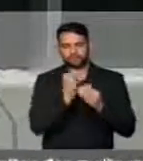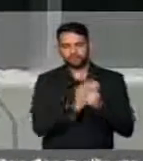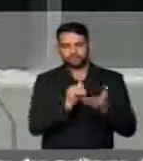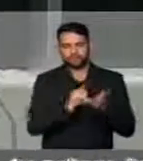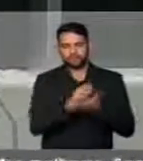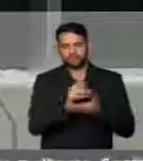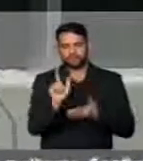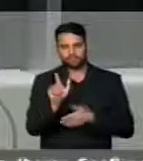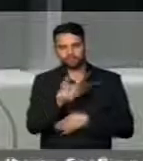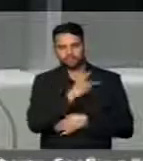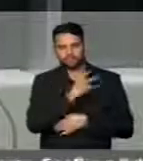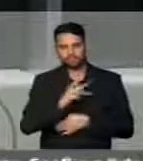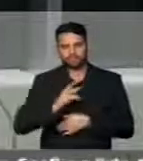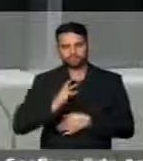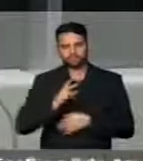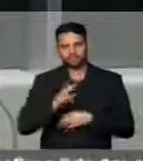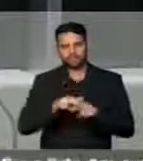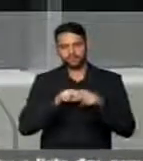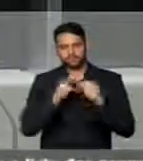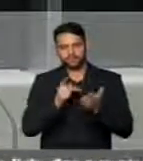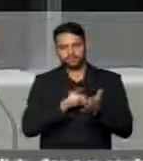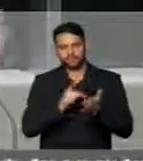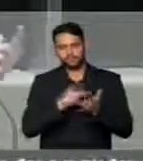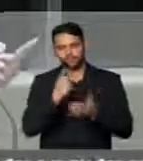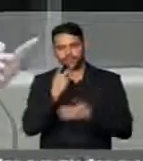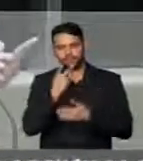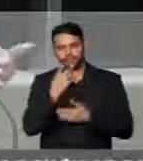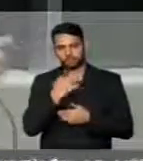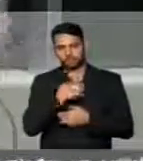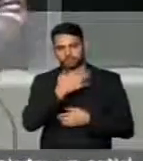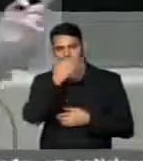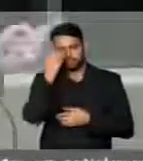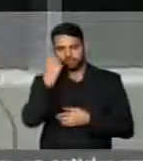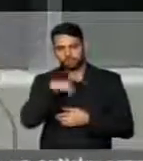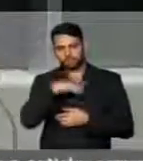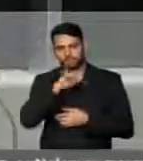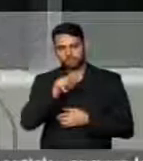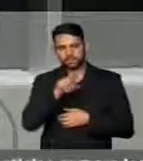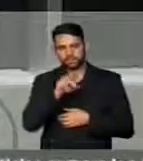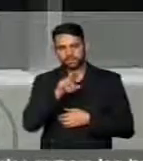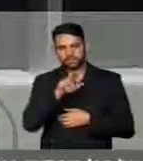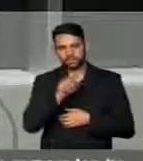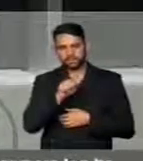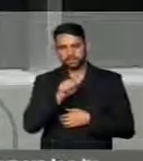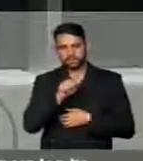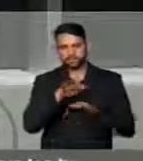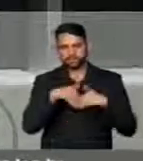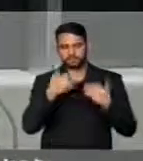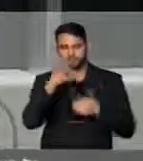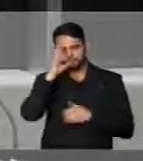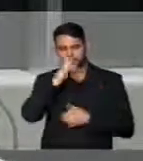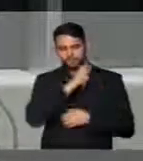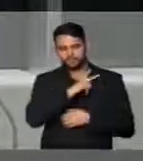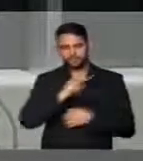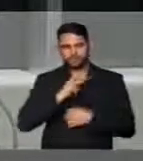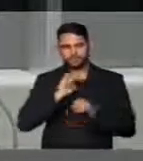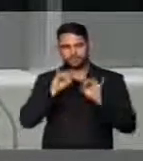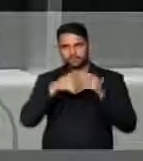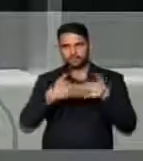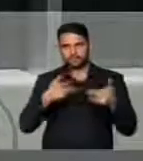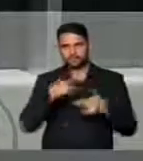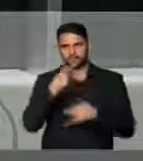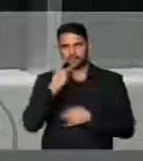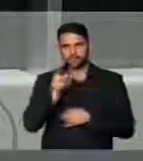um ex-presidente que, aliás, se intitula como um animal peçonhento, como jararaca. Então, senhor presidente, eu quero aqui encerrar dizendo